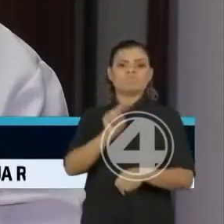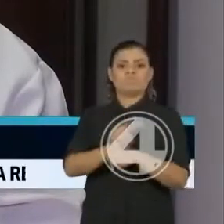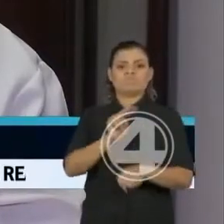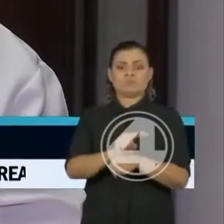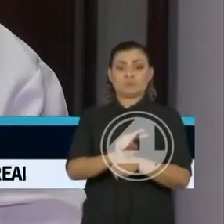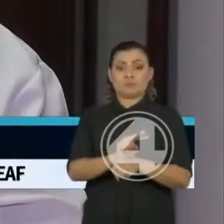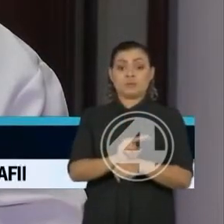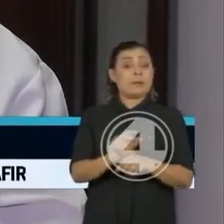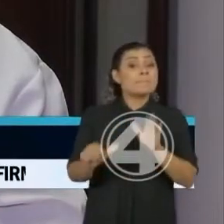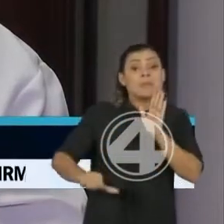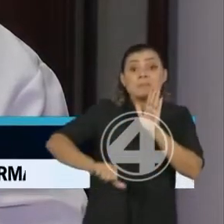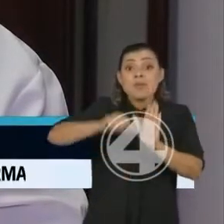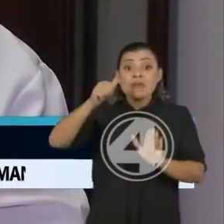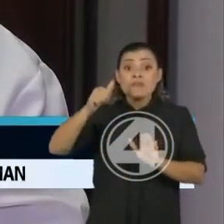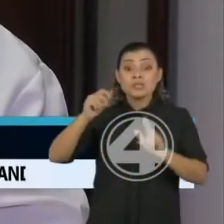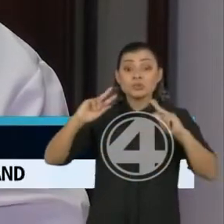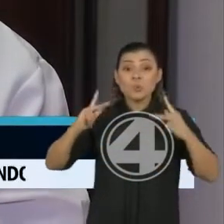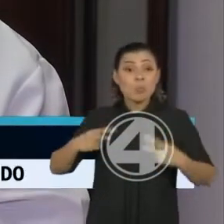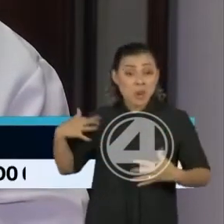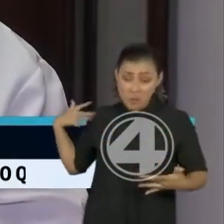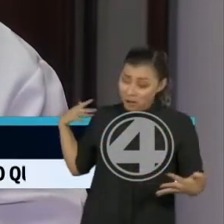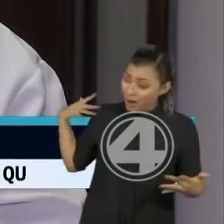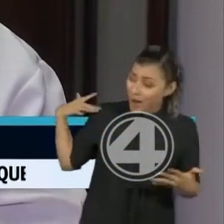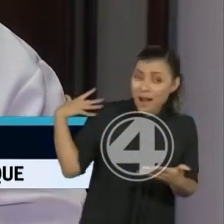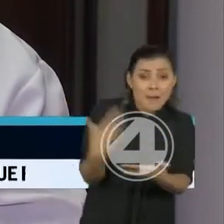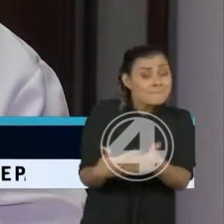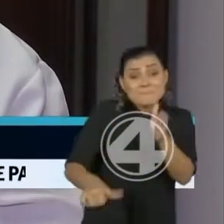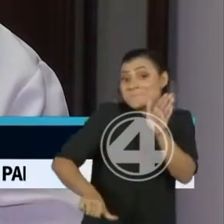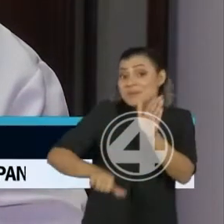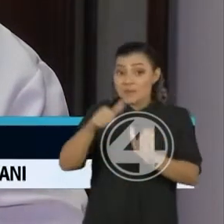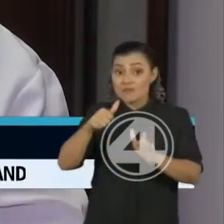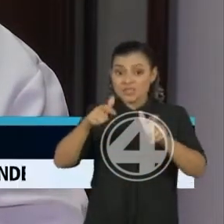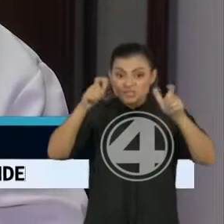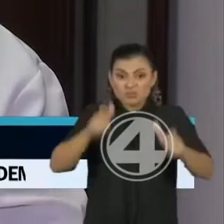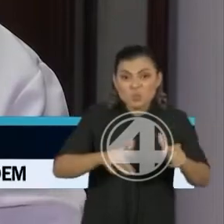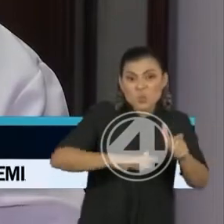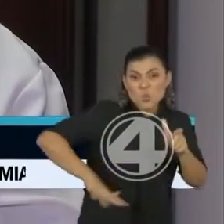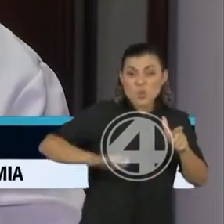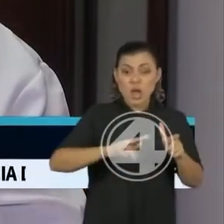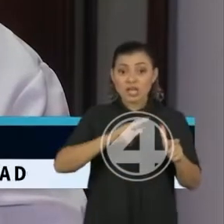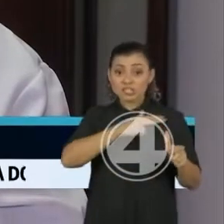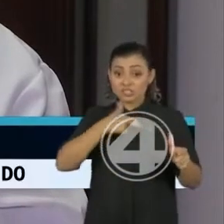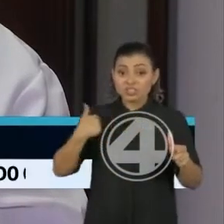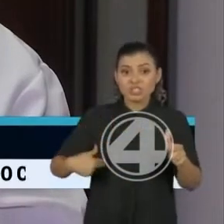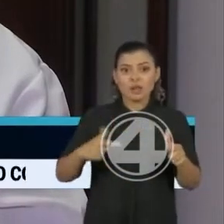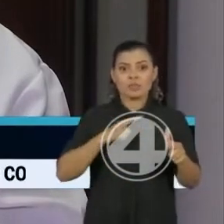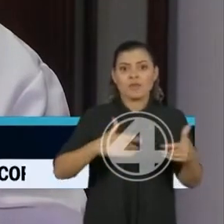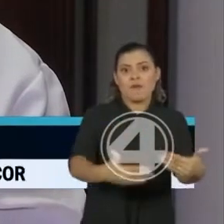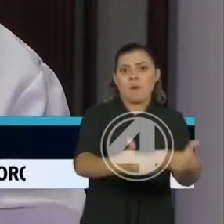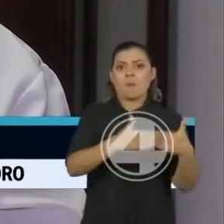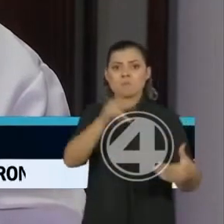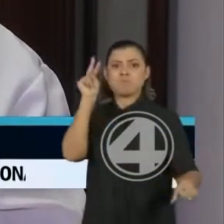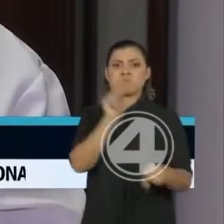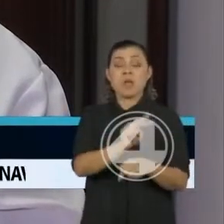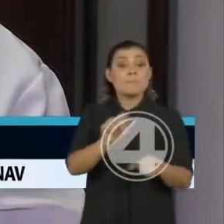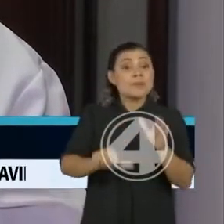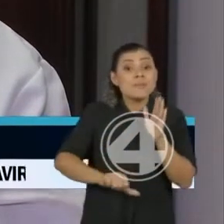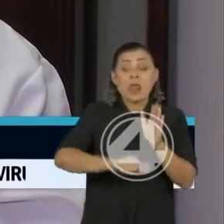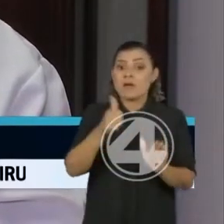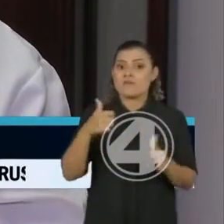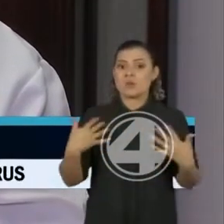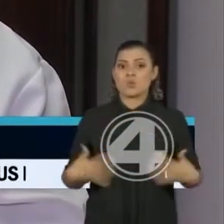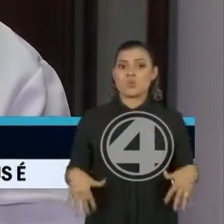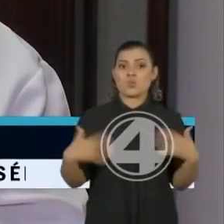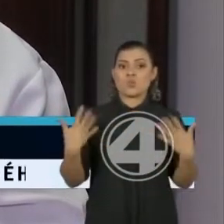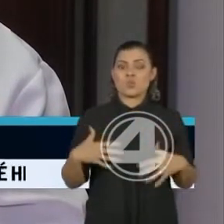a primeira vez na história humana que uma área daquele tamanho recebeu esse tipo de abordagem